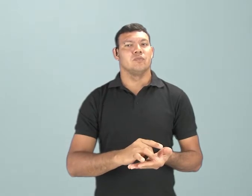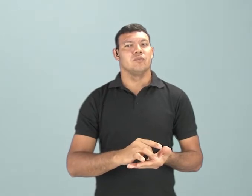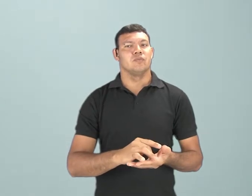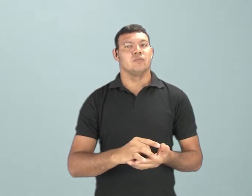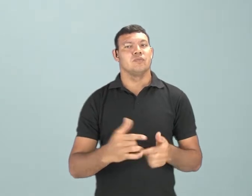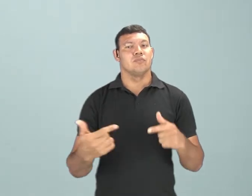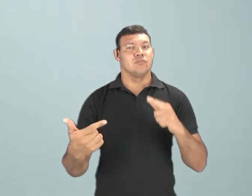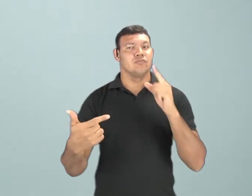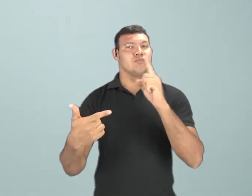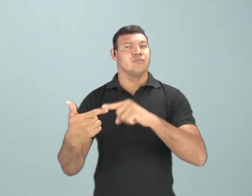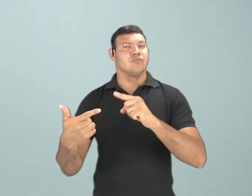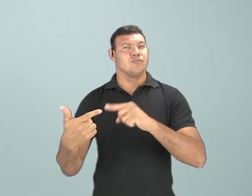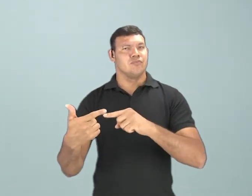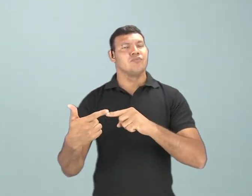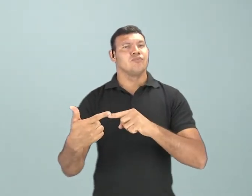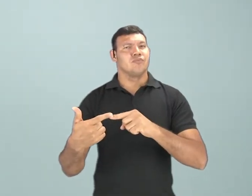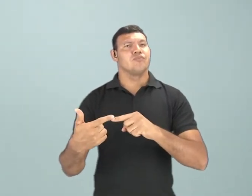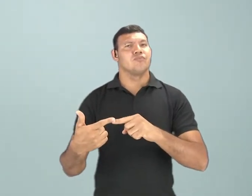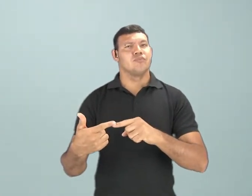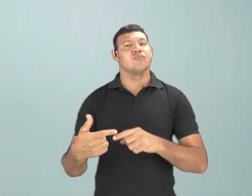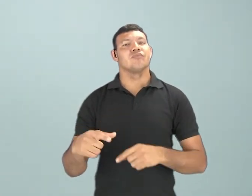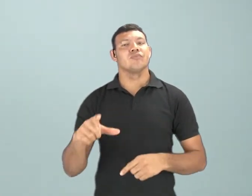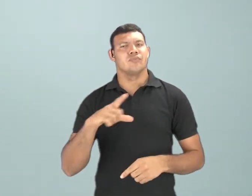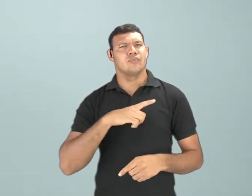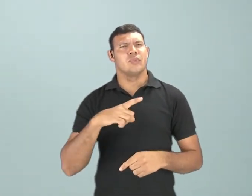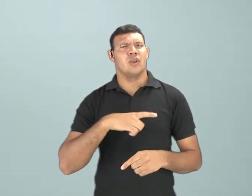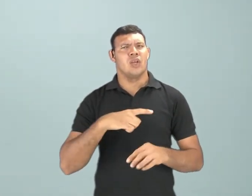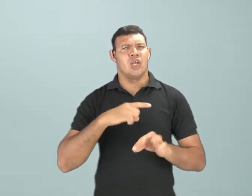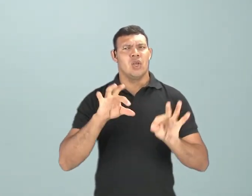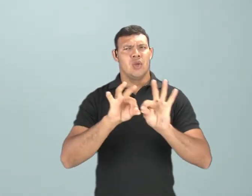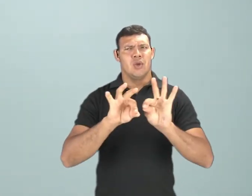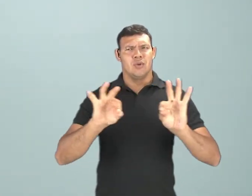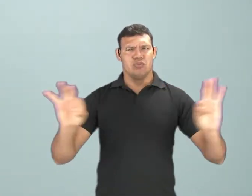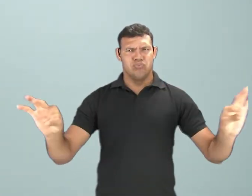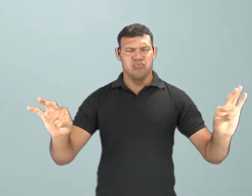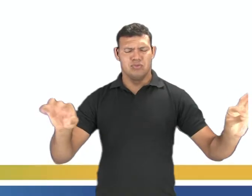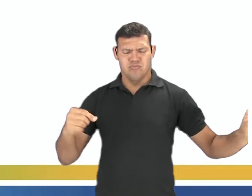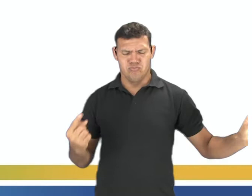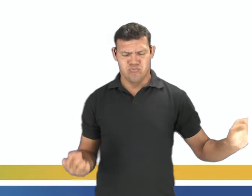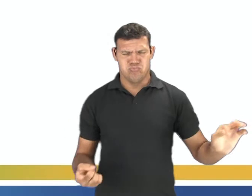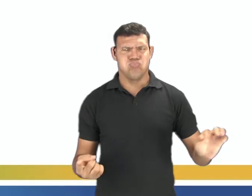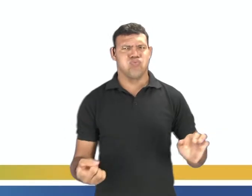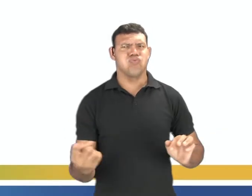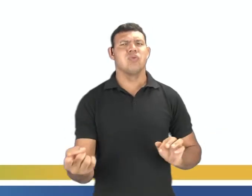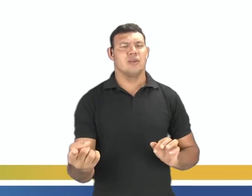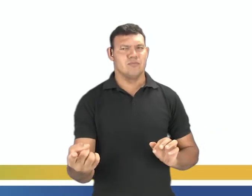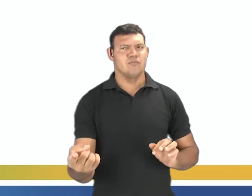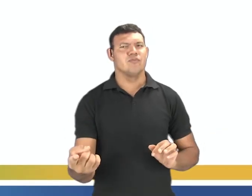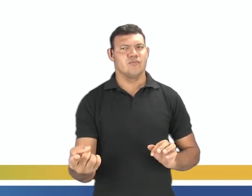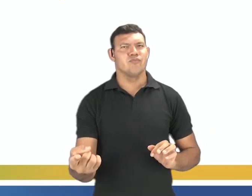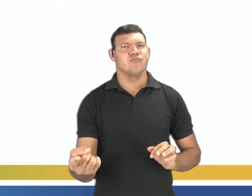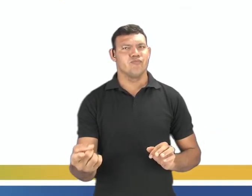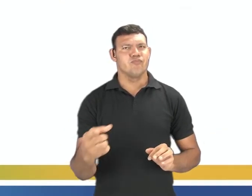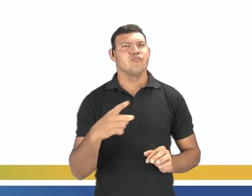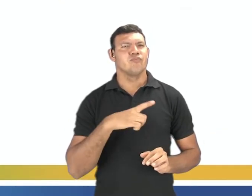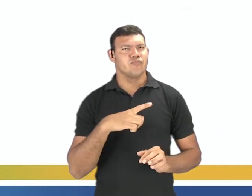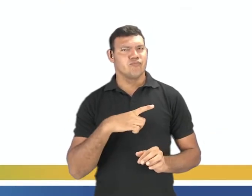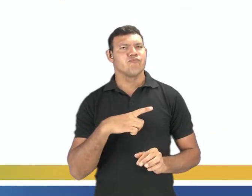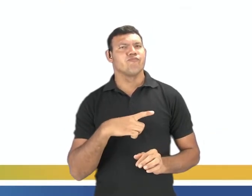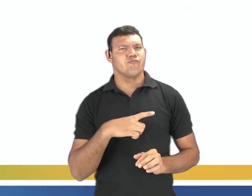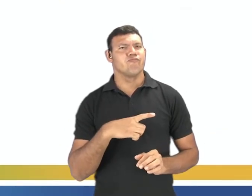o segundo postulado diz o seguinte existem infinitas retas e uma cada reta e fora dela existem infinitos